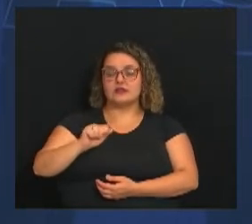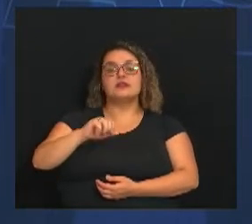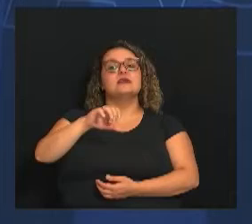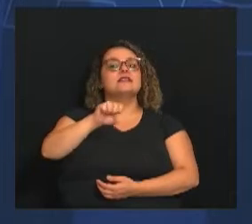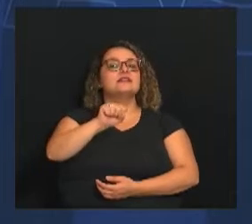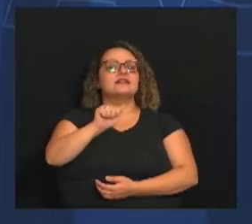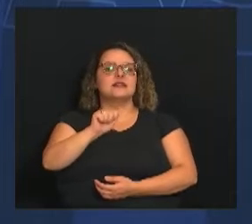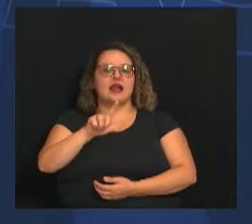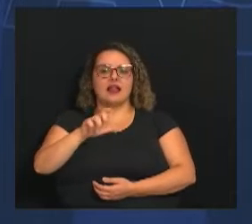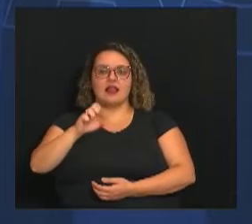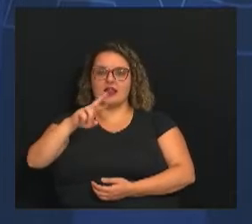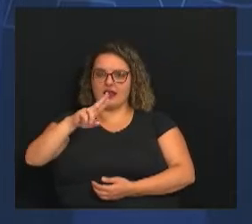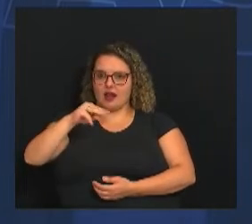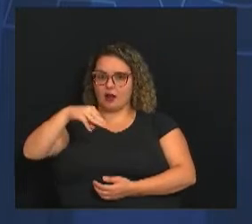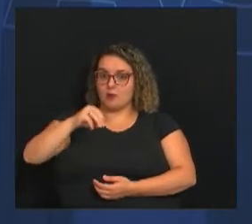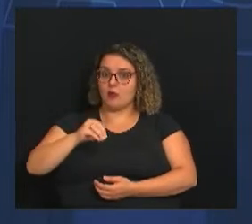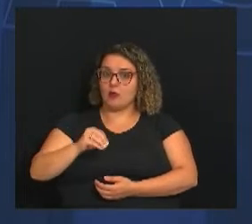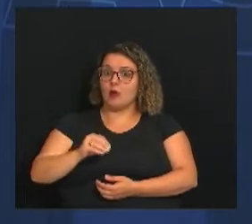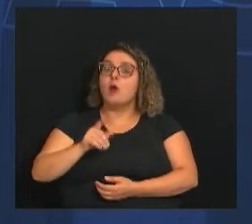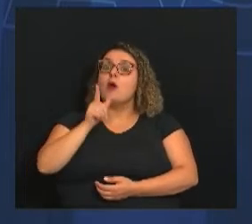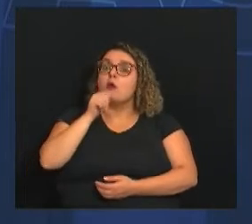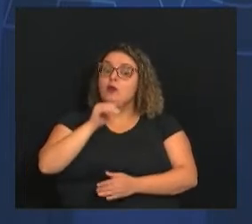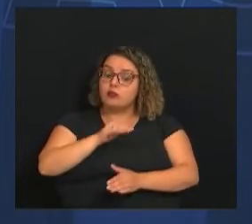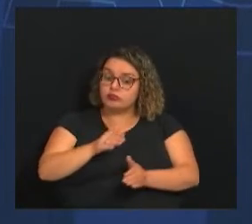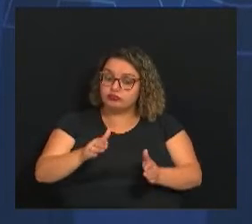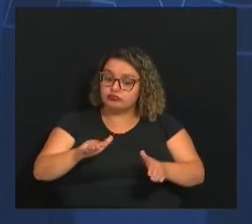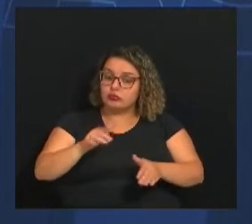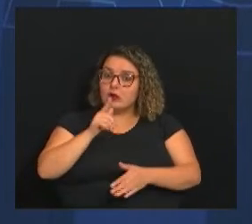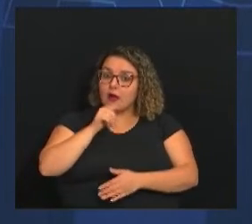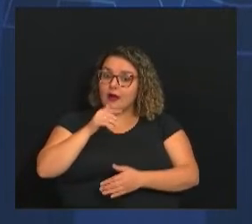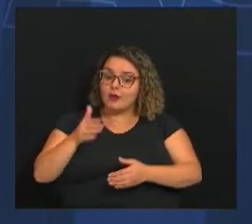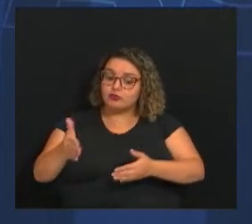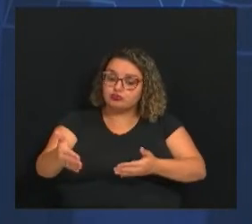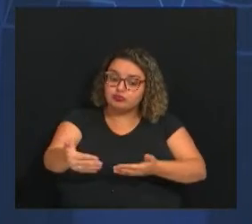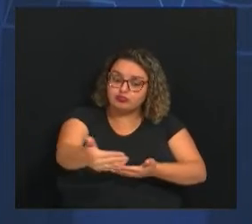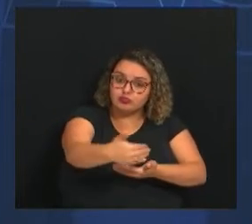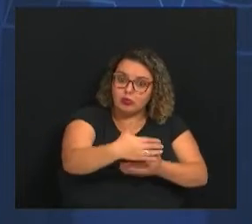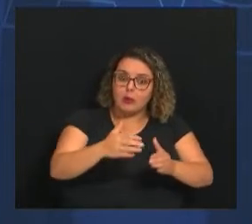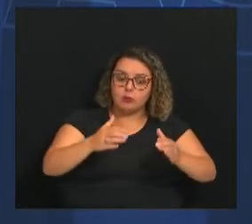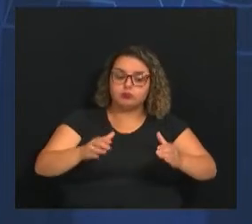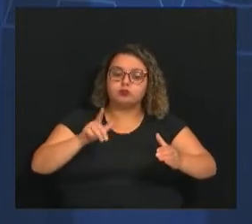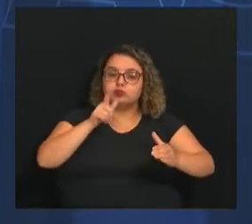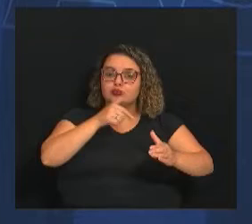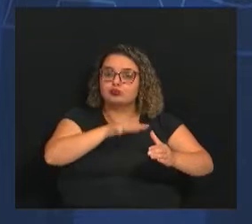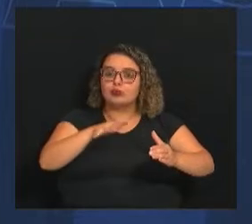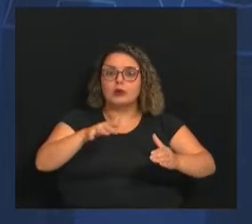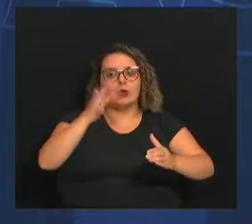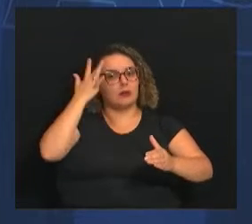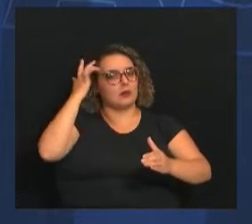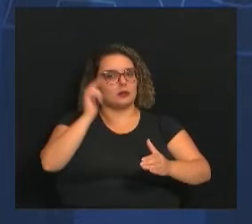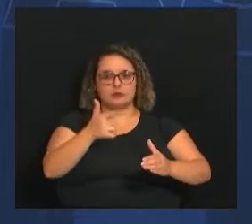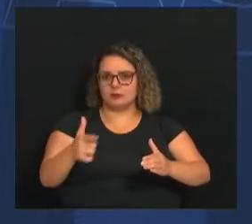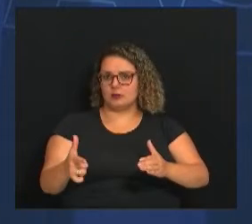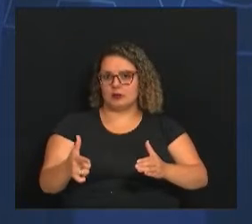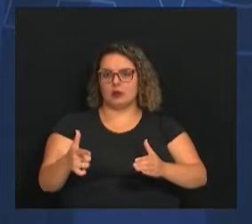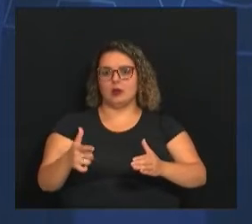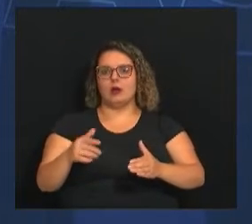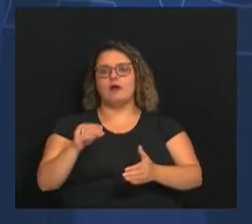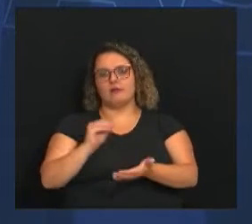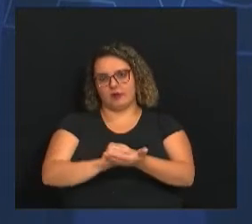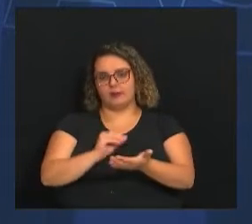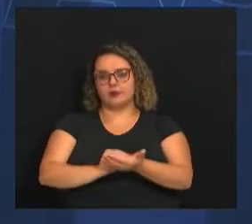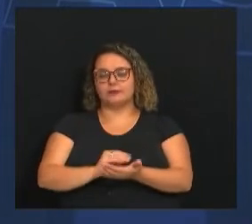Então, façam a reserva no dia de hoje para não ter problema amanhã e não ficar sem água, tá certo?